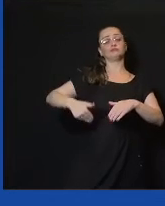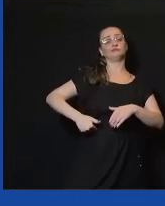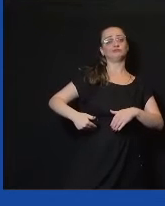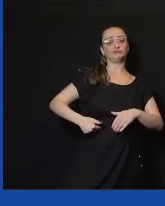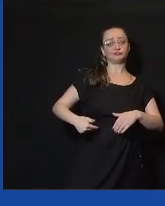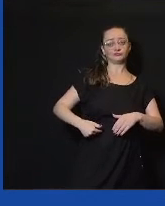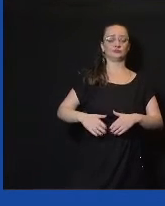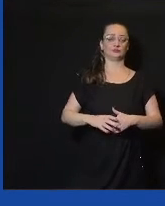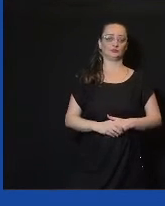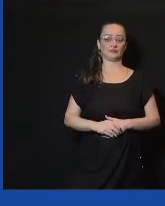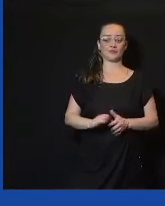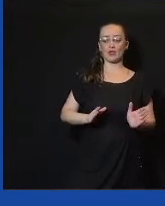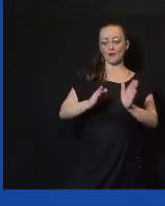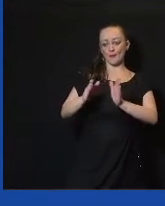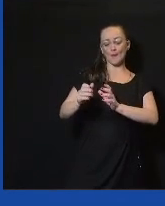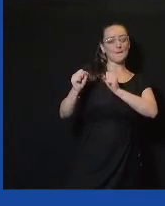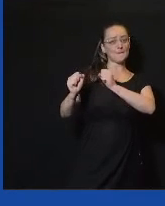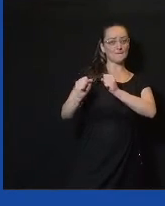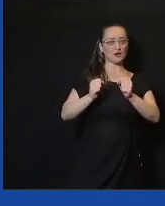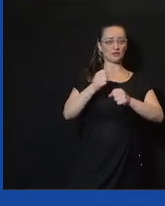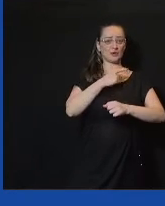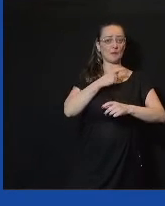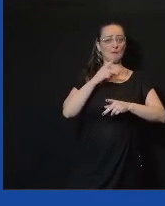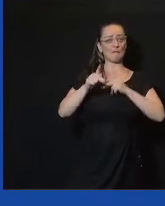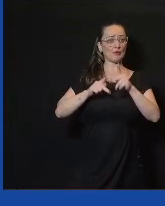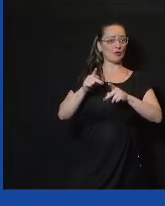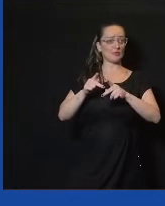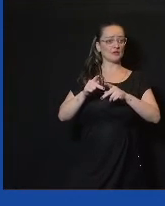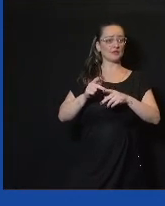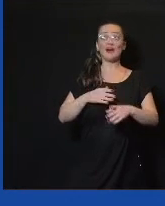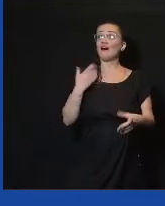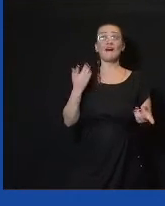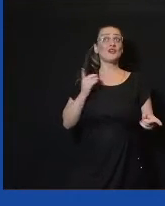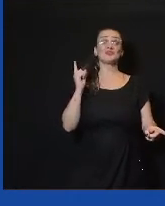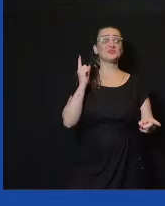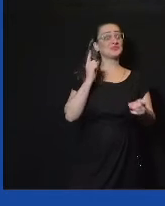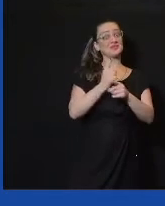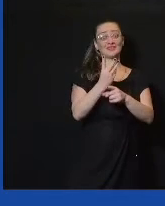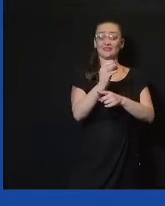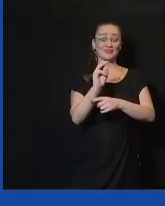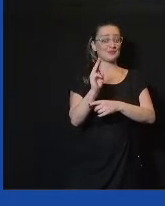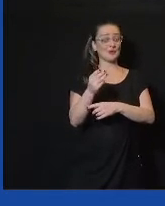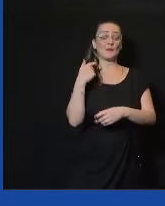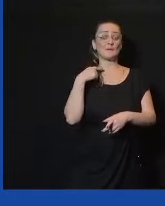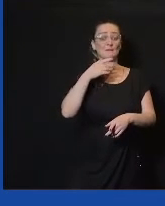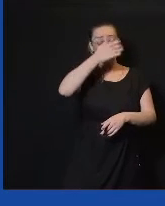enquanto o poder público estava descobrindo 30 milhões de pessoas que eles não sabiam que existiam.